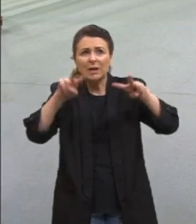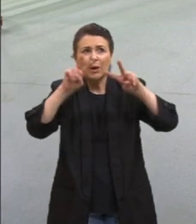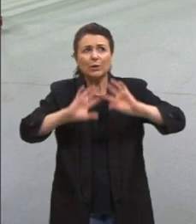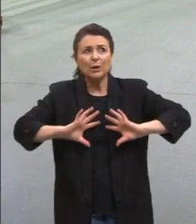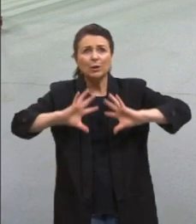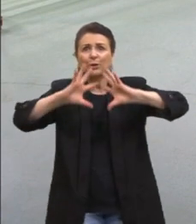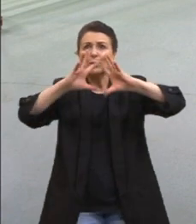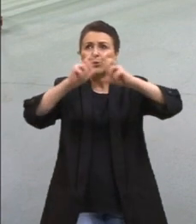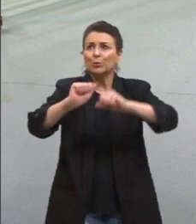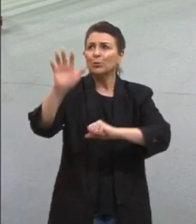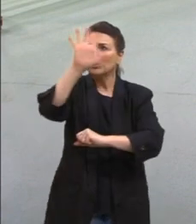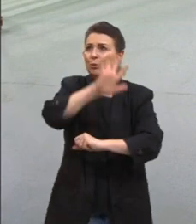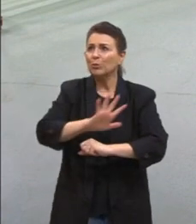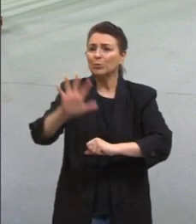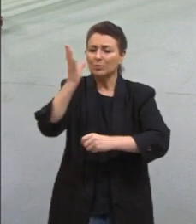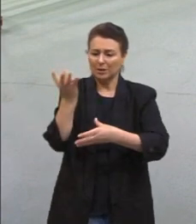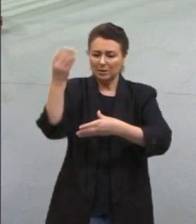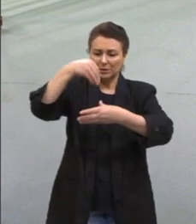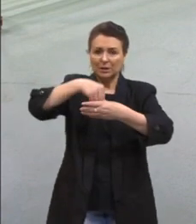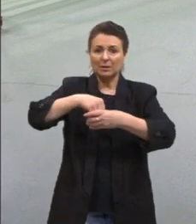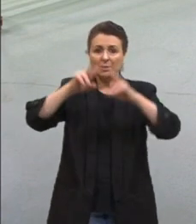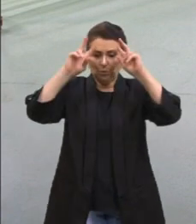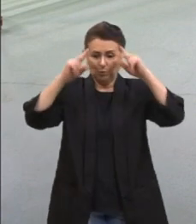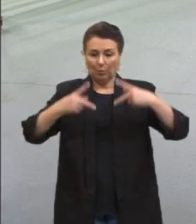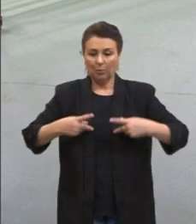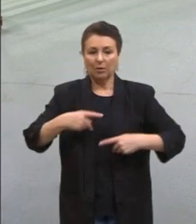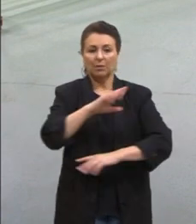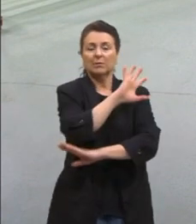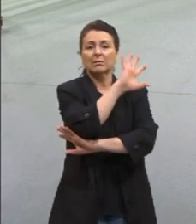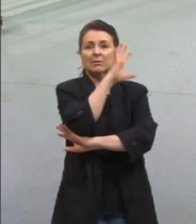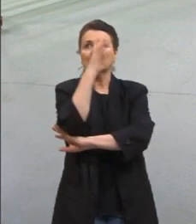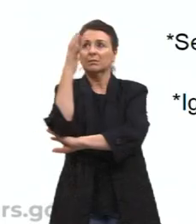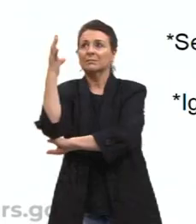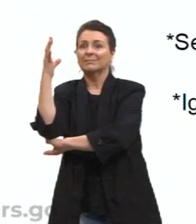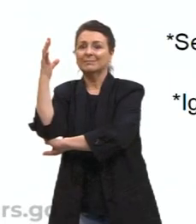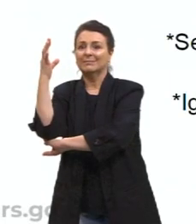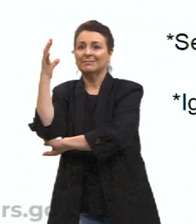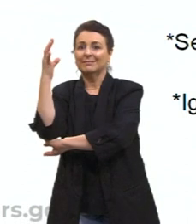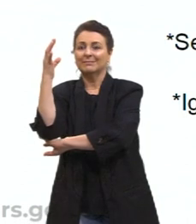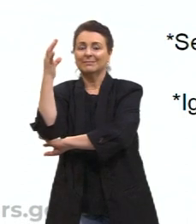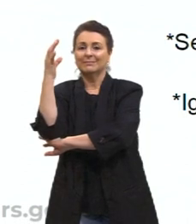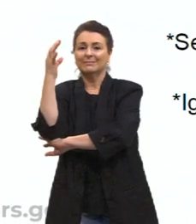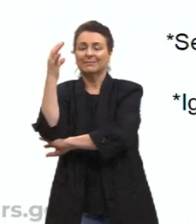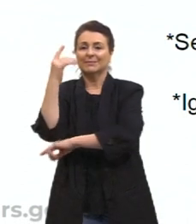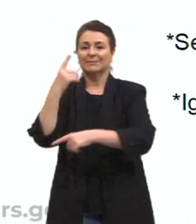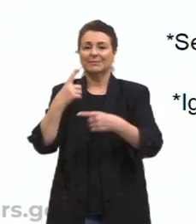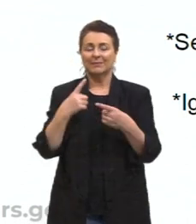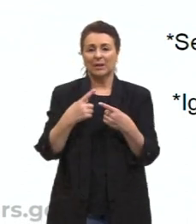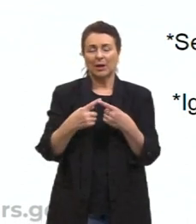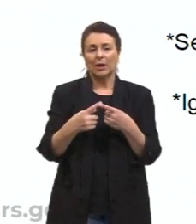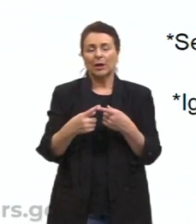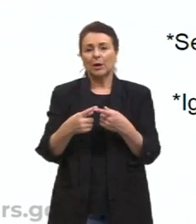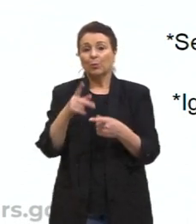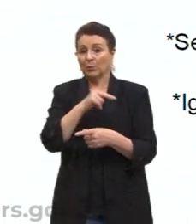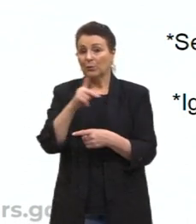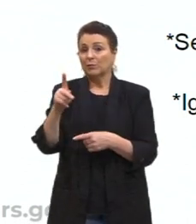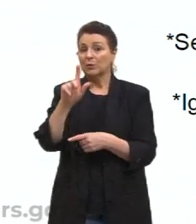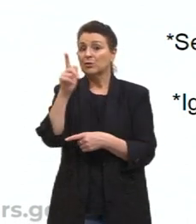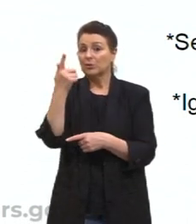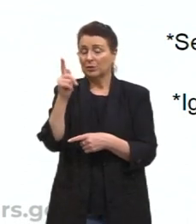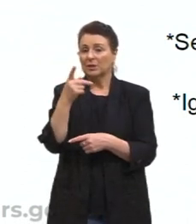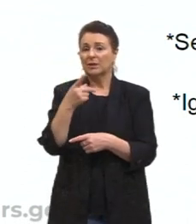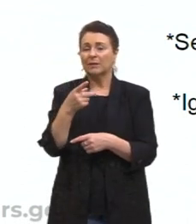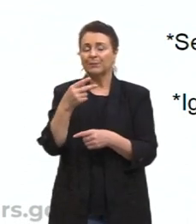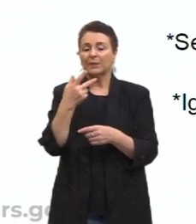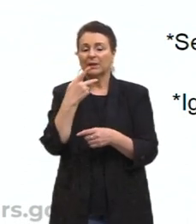dessa integração ser humano natureza e a natureza entre si porque o quando a gente vem com esse pensamento ou